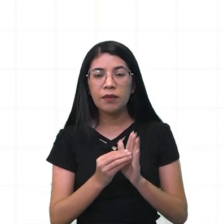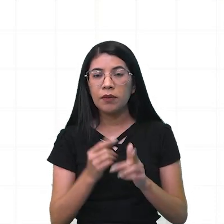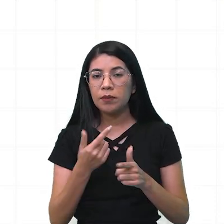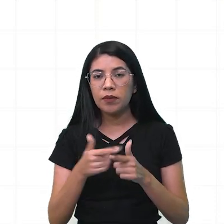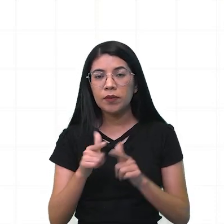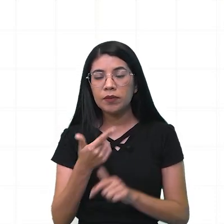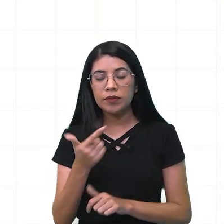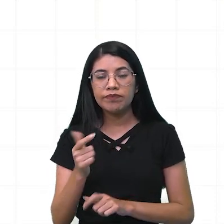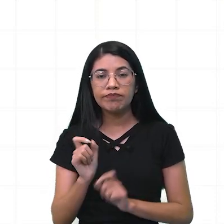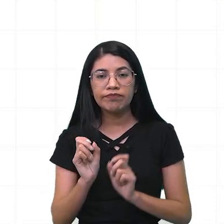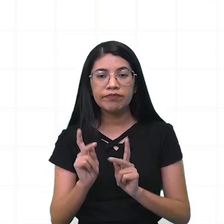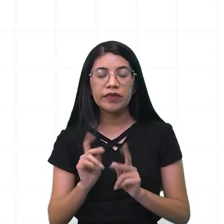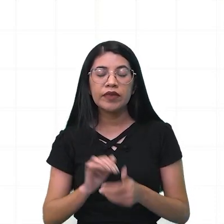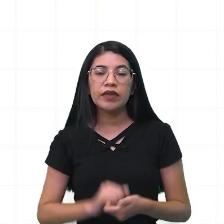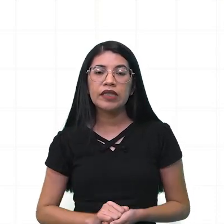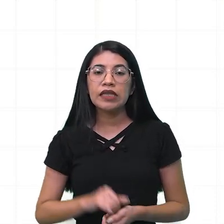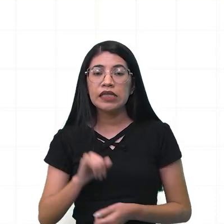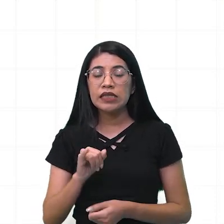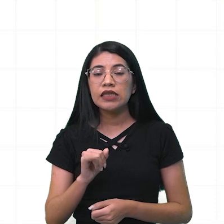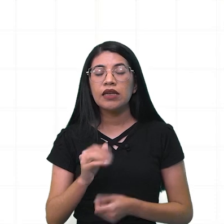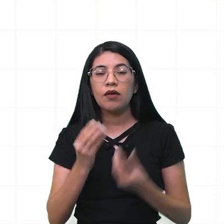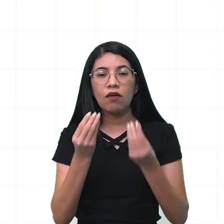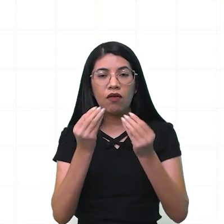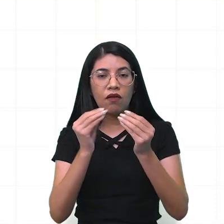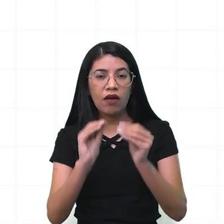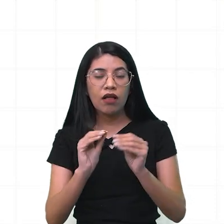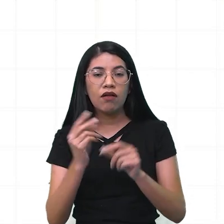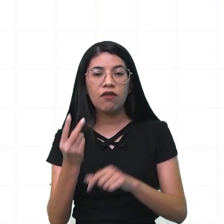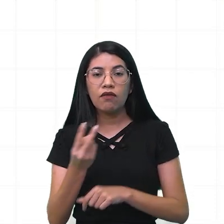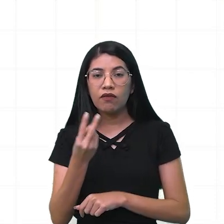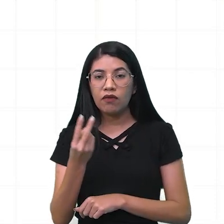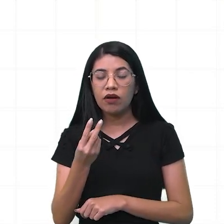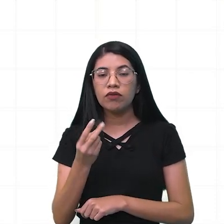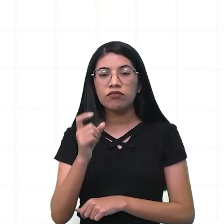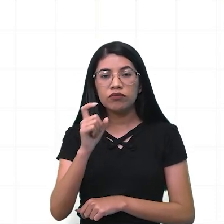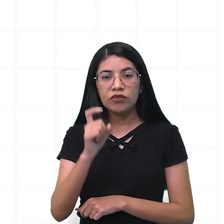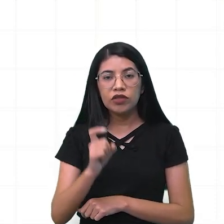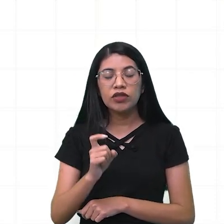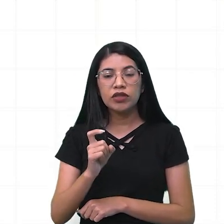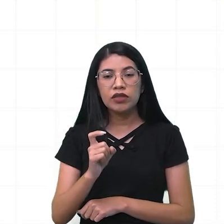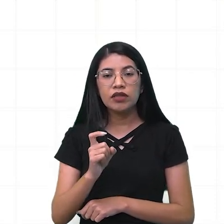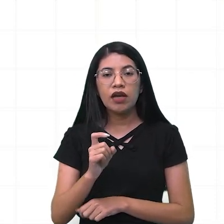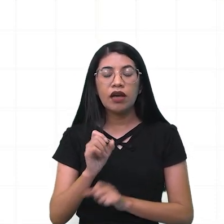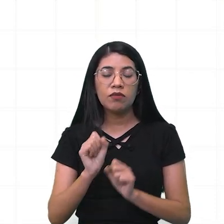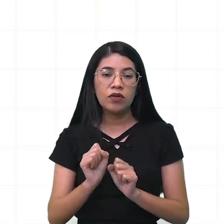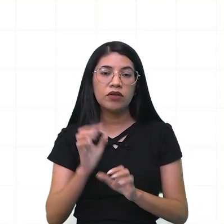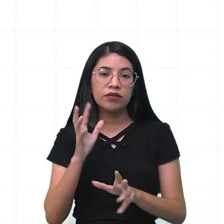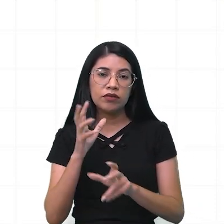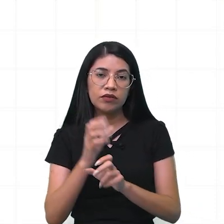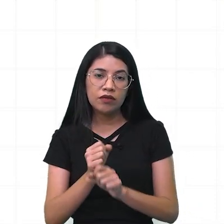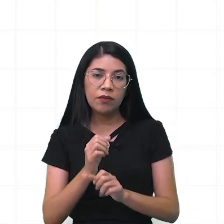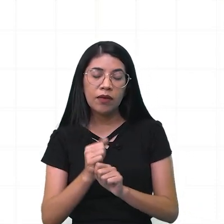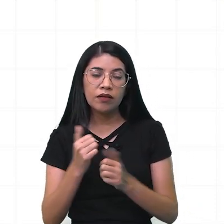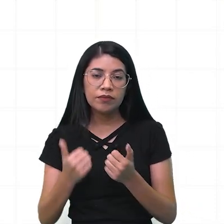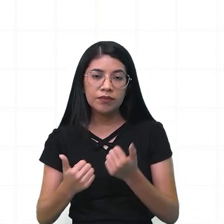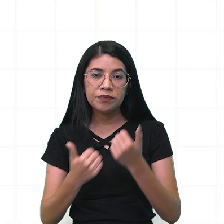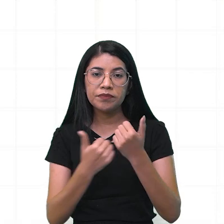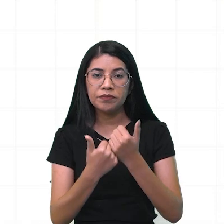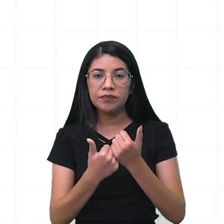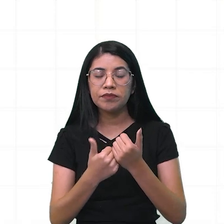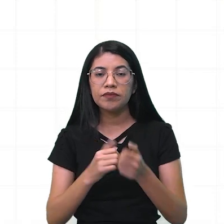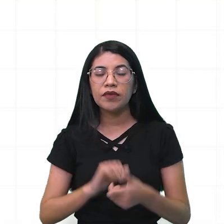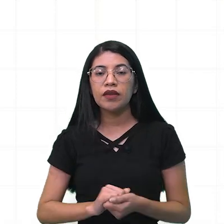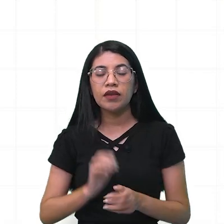problema. Se o problema tivesse dado o valor dessa incógnita, era só substituir, que